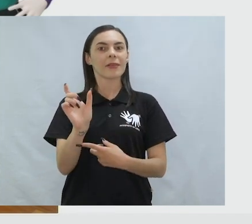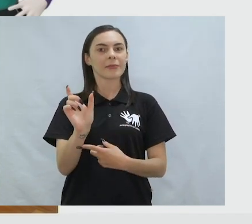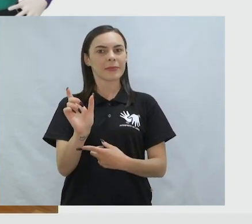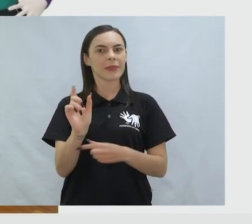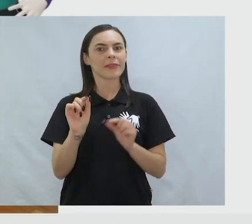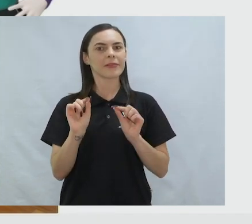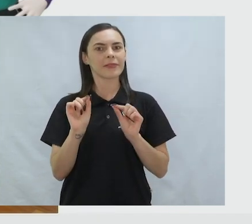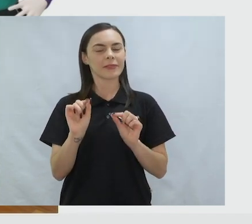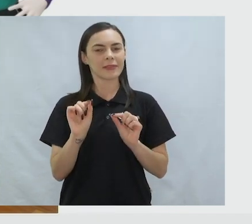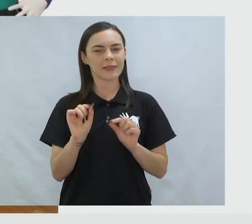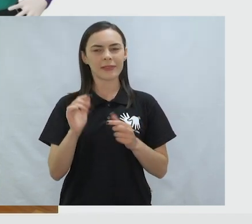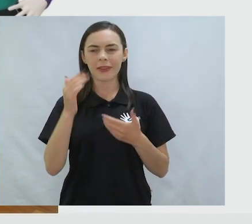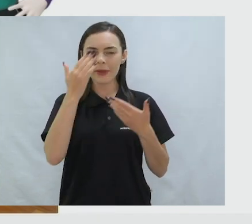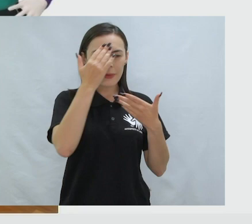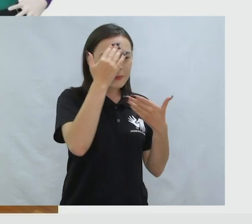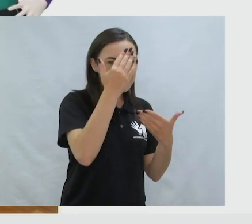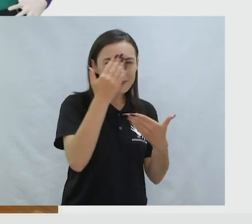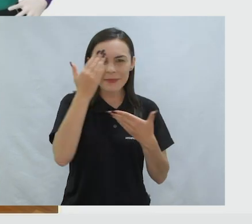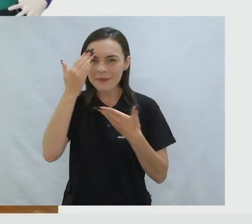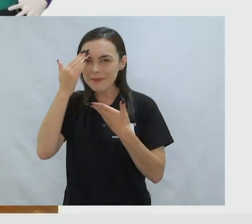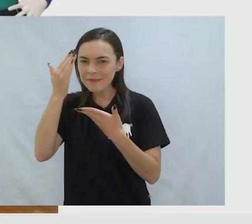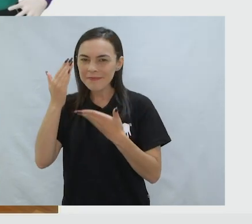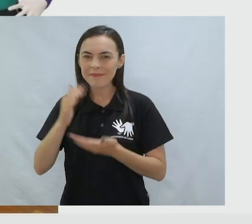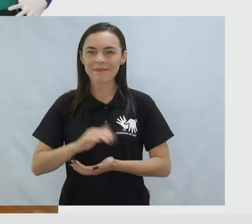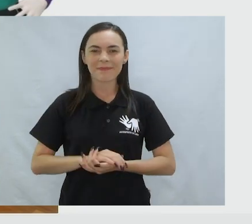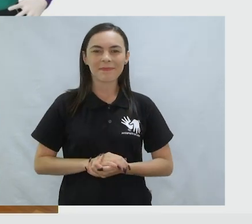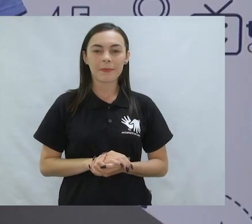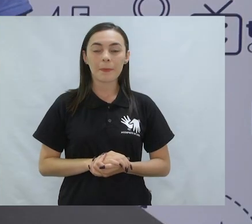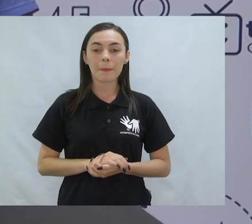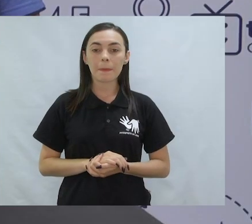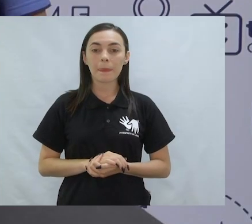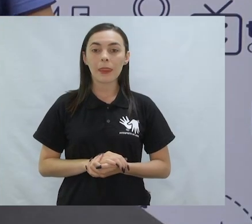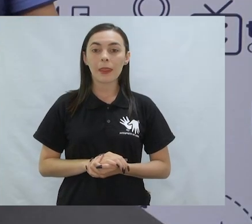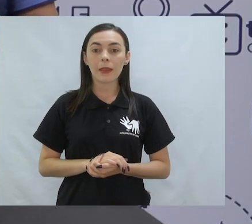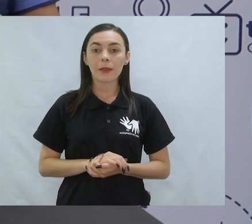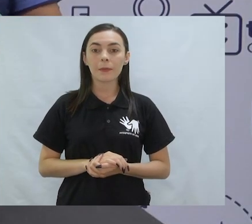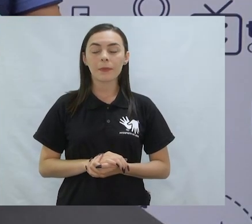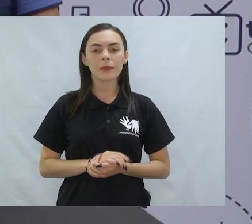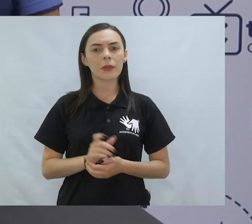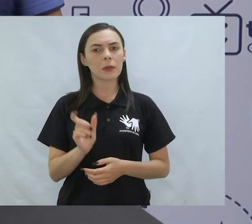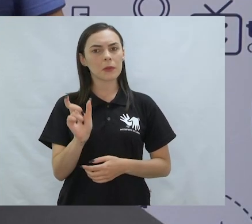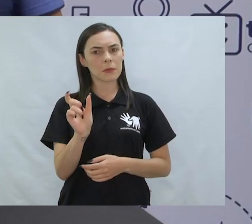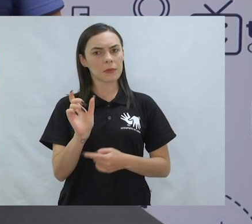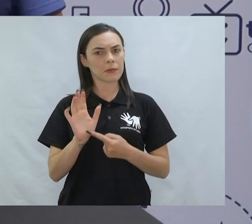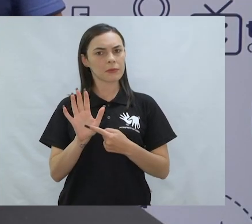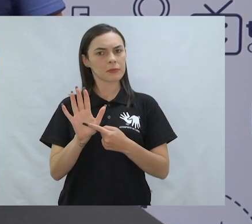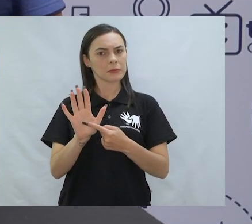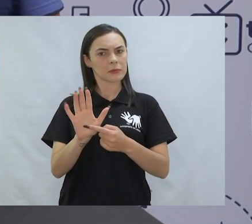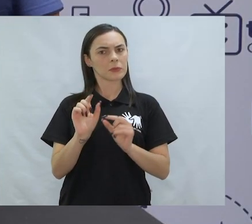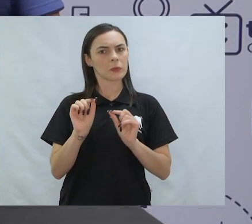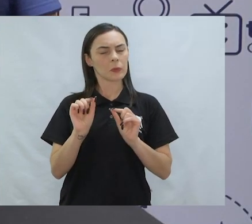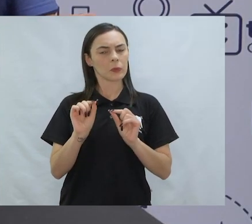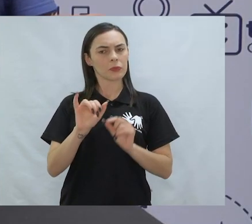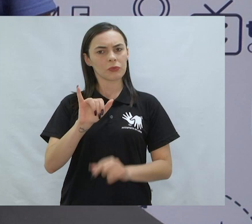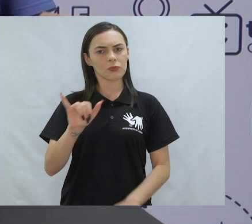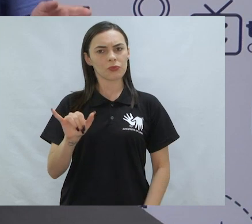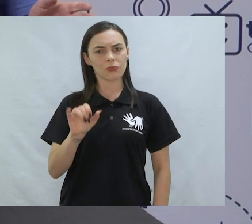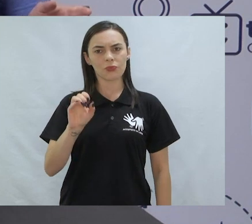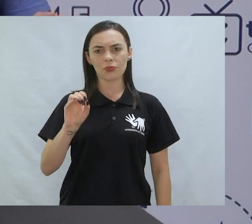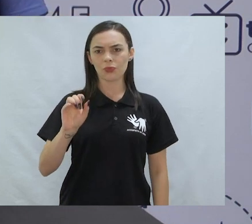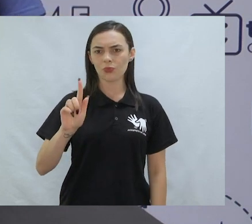Apareceu uma palavra. Obrigada, Max. Obrigada, Isa. Apareceu uma palavra.